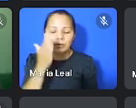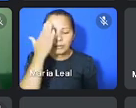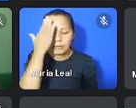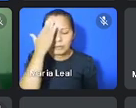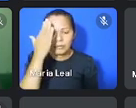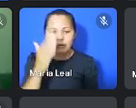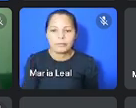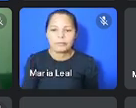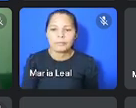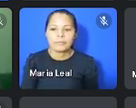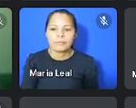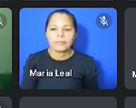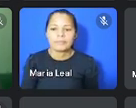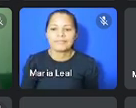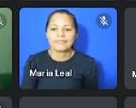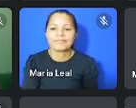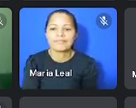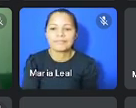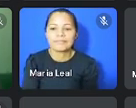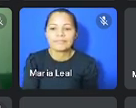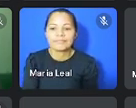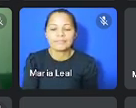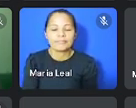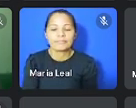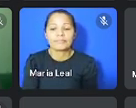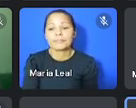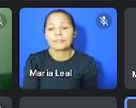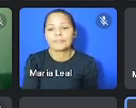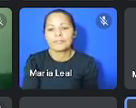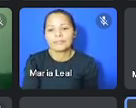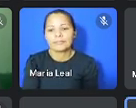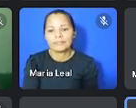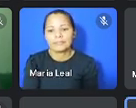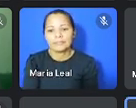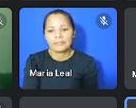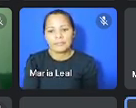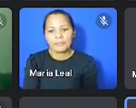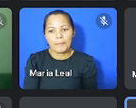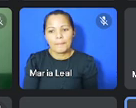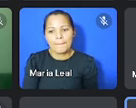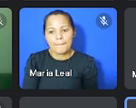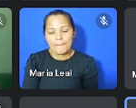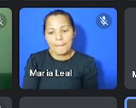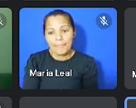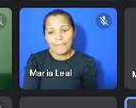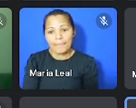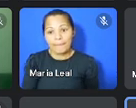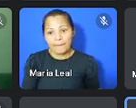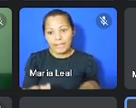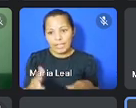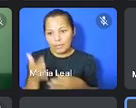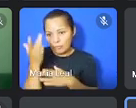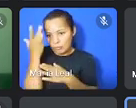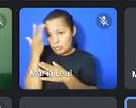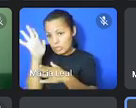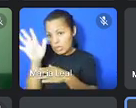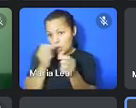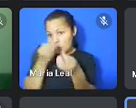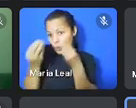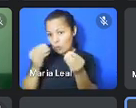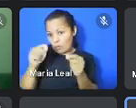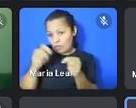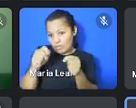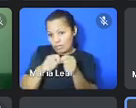Então, isso daí é um negócio que se você não souber fazer, você pode